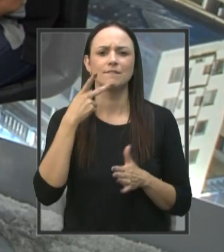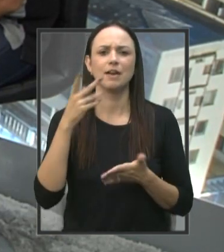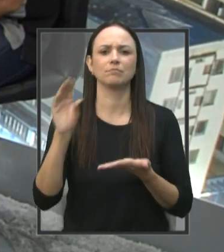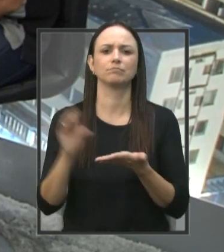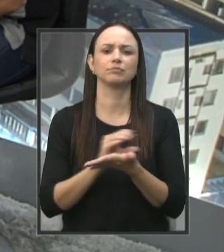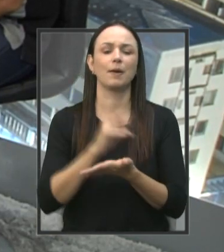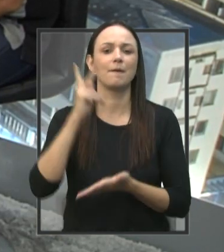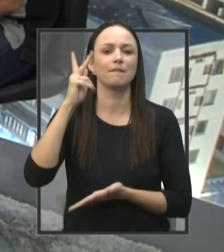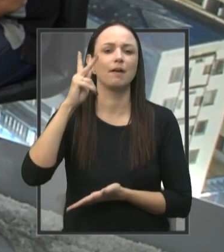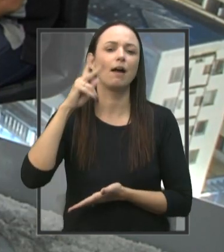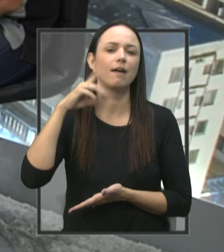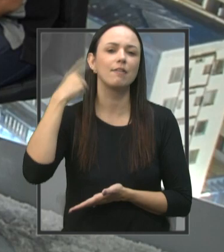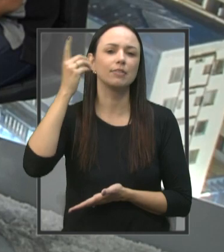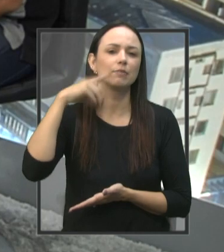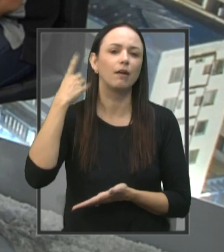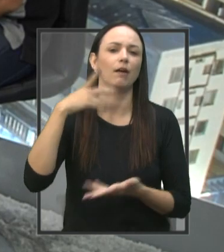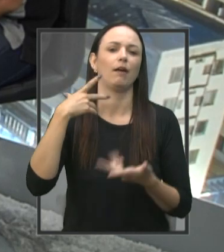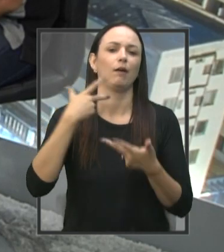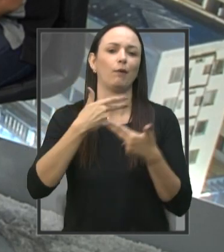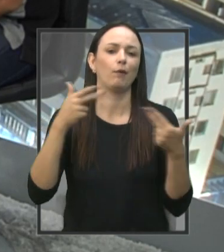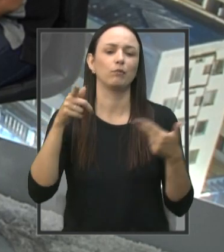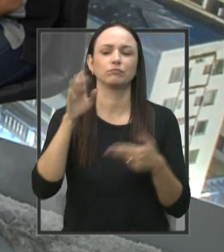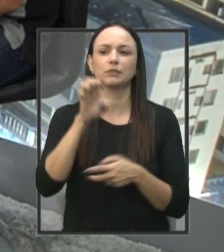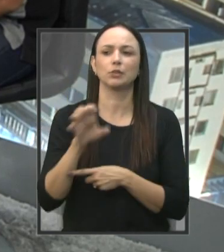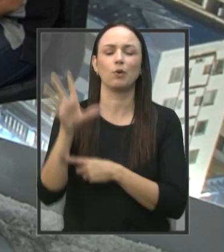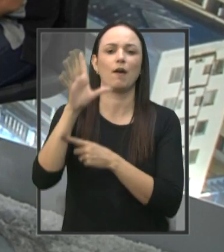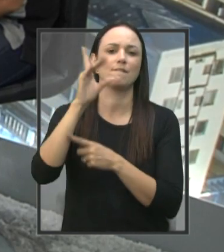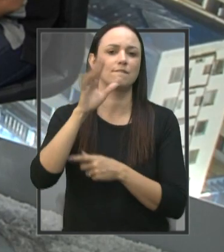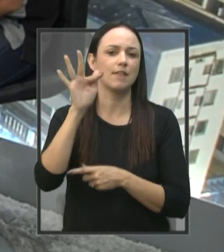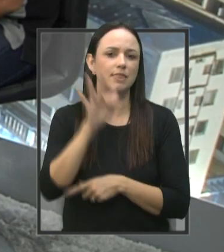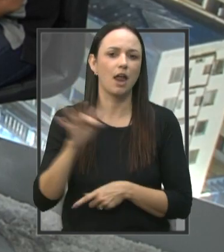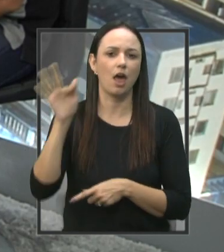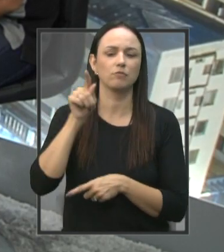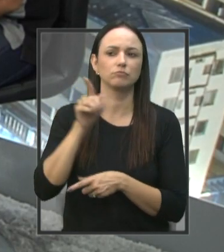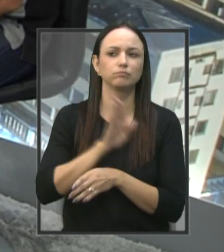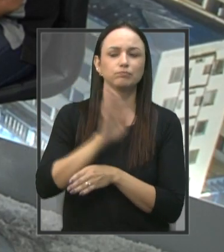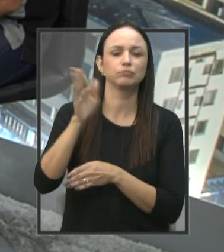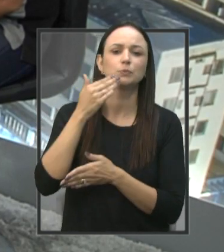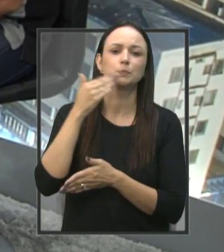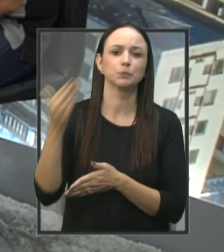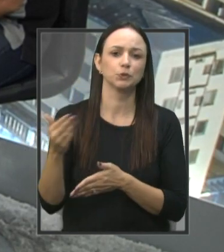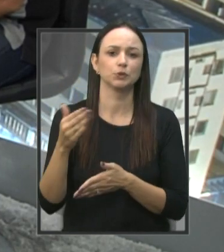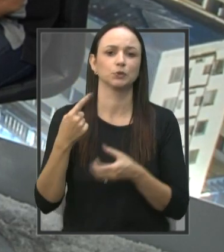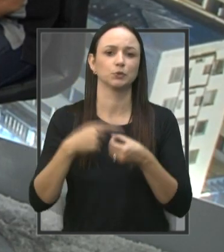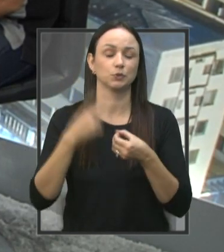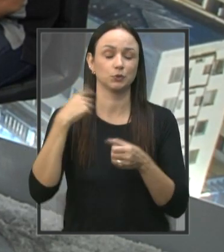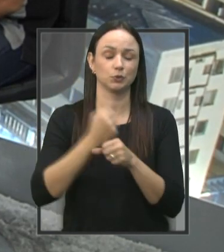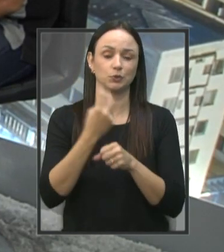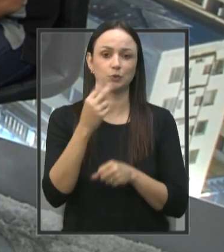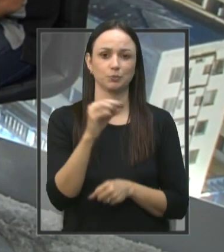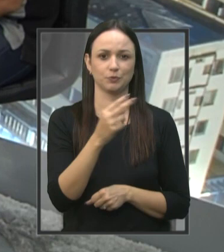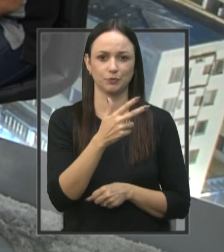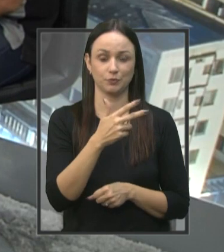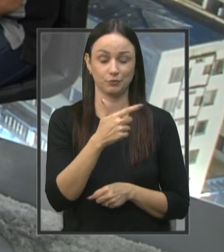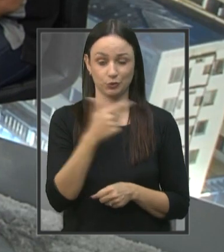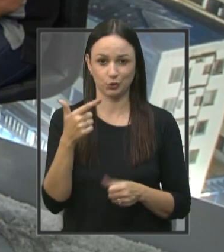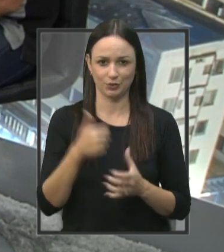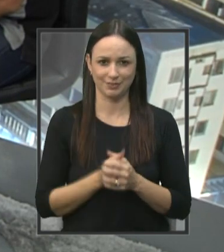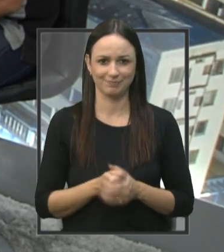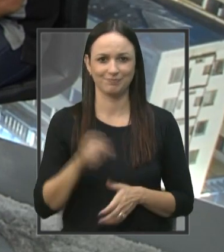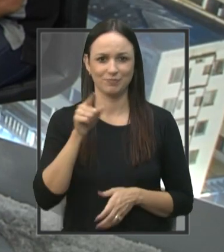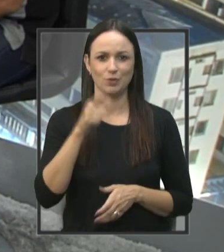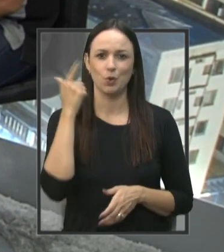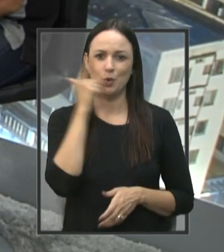emendas parlamentares que o senhor foi buscar com deputados estaduais, federais, para o nosso município em 2022. O